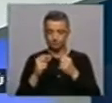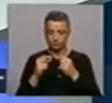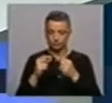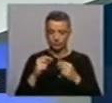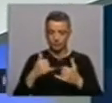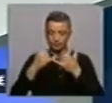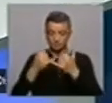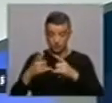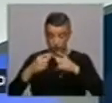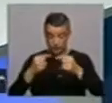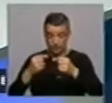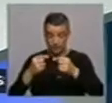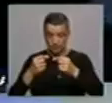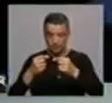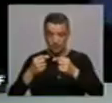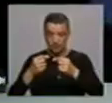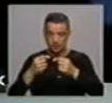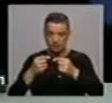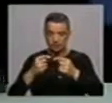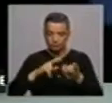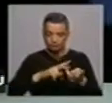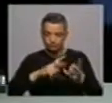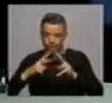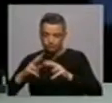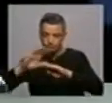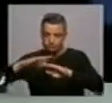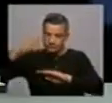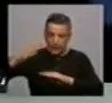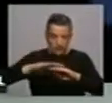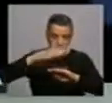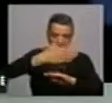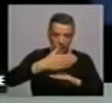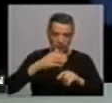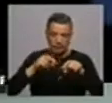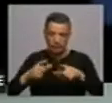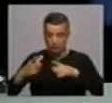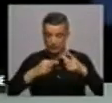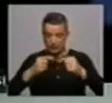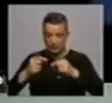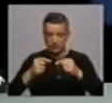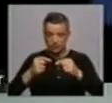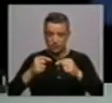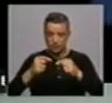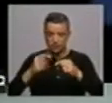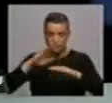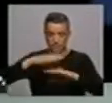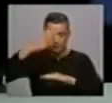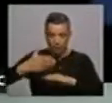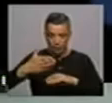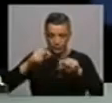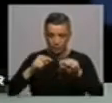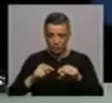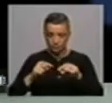estrelas nascerem, como é que elas migram para fora das suas maternidades. E à medida que vão migrando para fora das suas